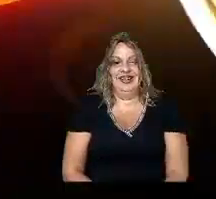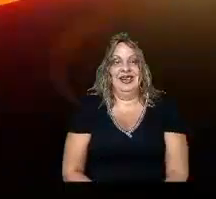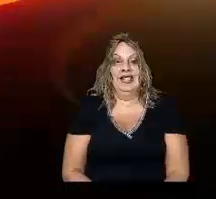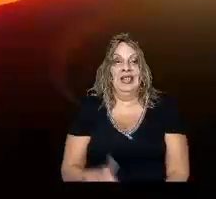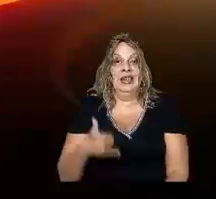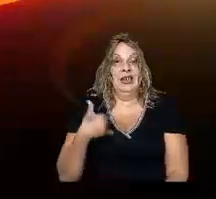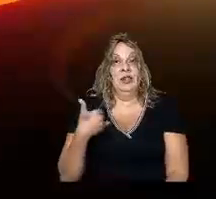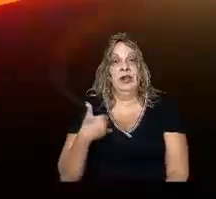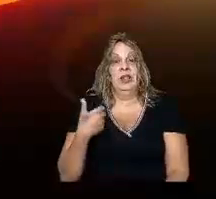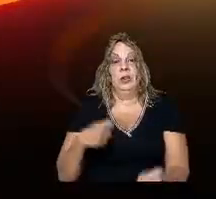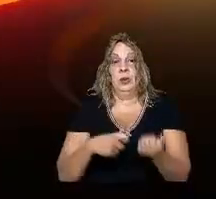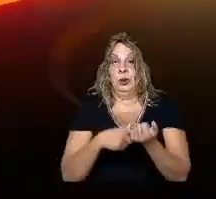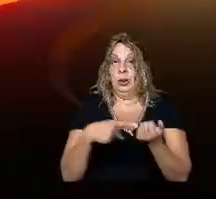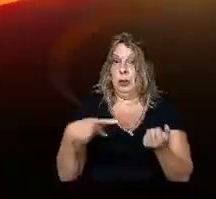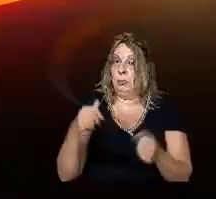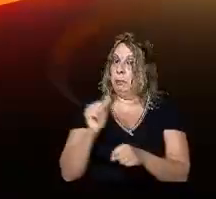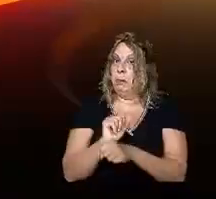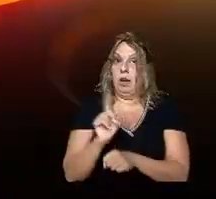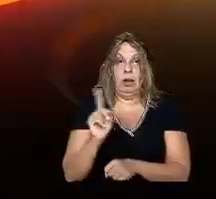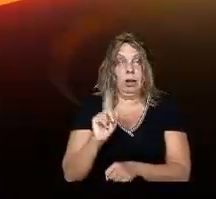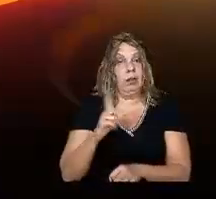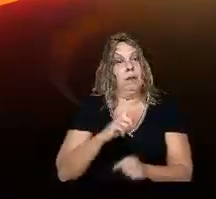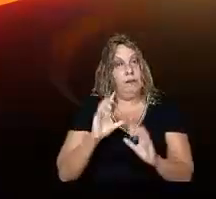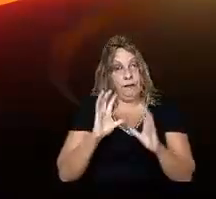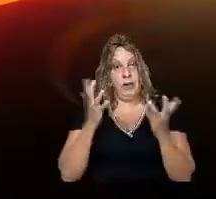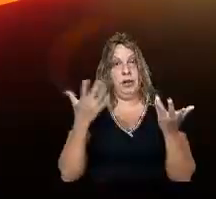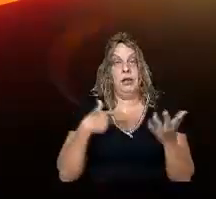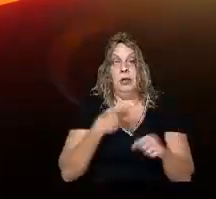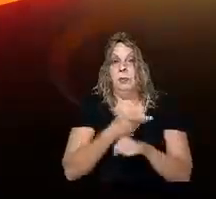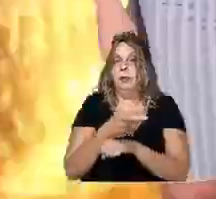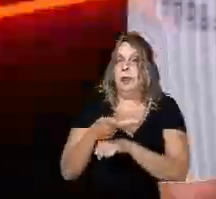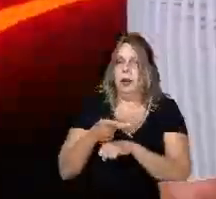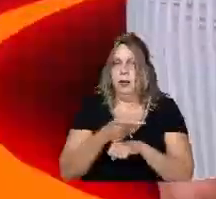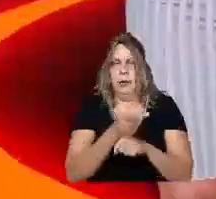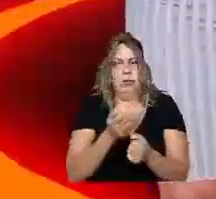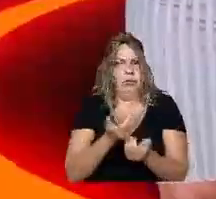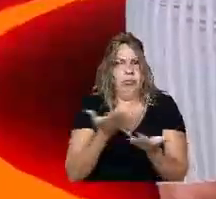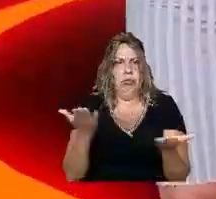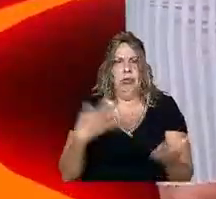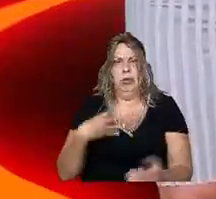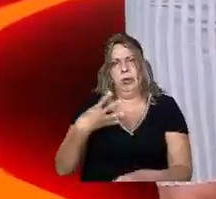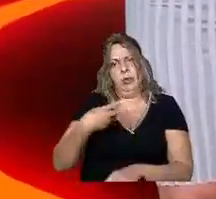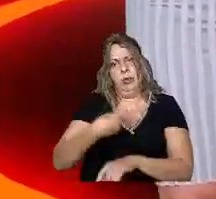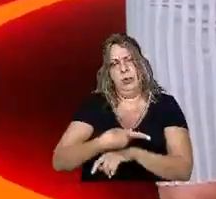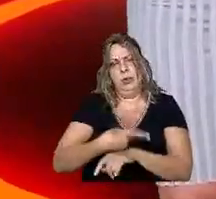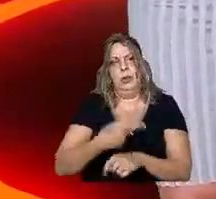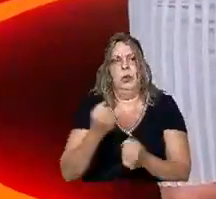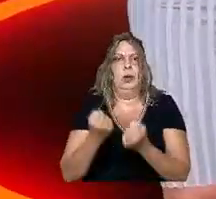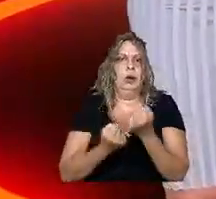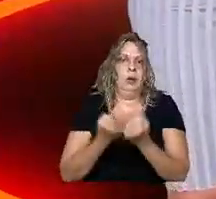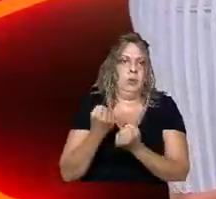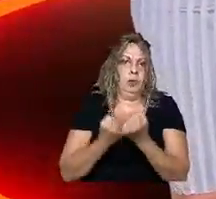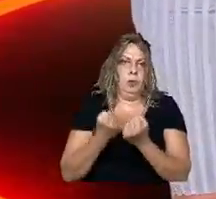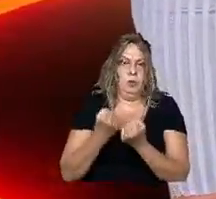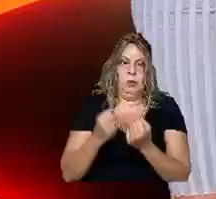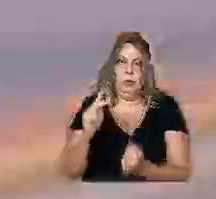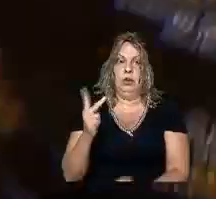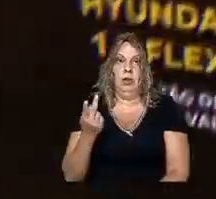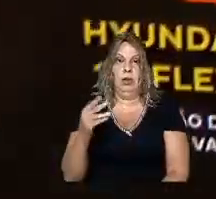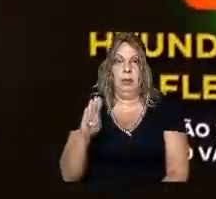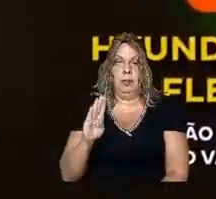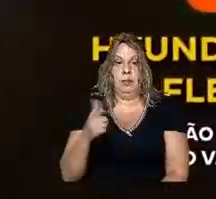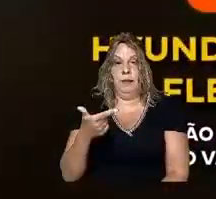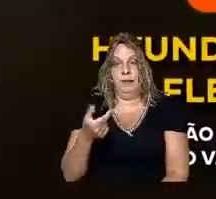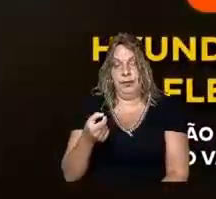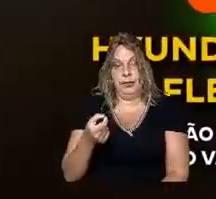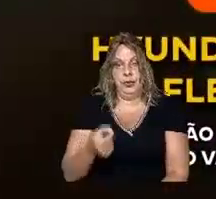aniversário Caju Cap não para. Tem mais festa. Tem prêmios para todo gosto. No quarto prêmio tem um show de carro. Um HB20